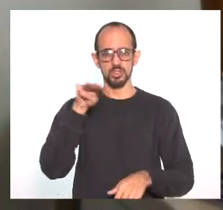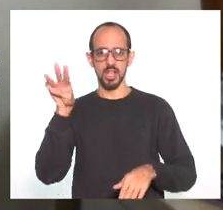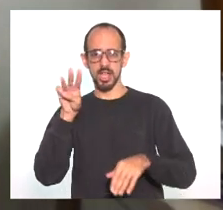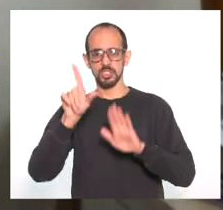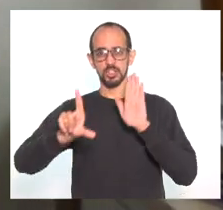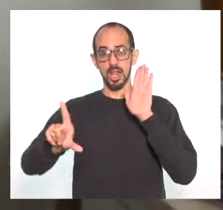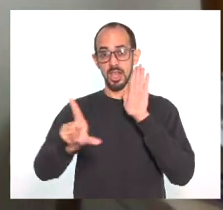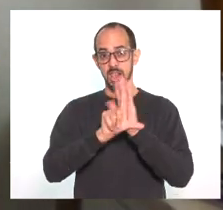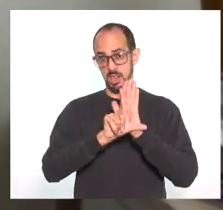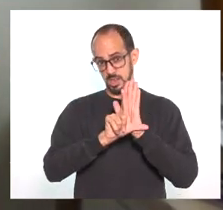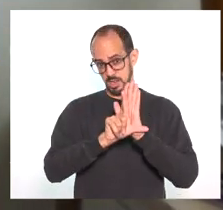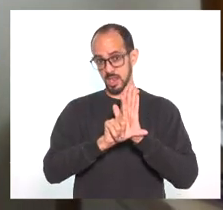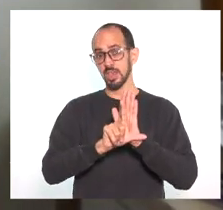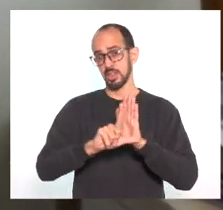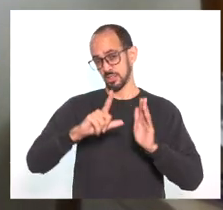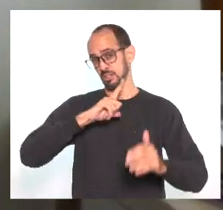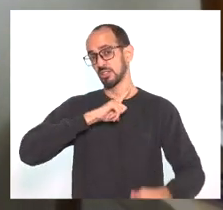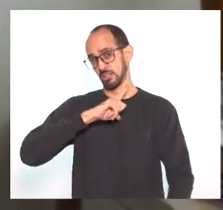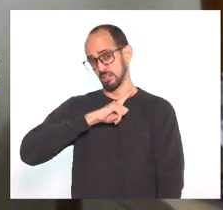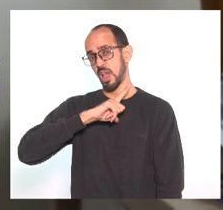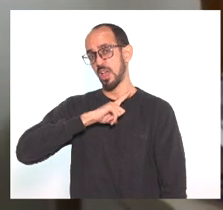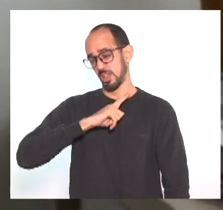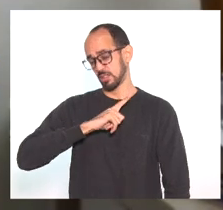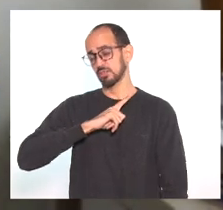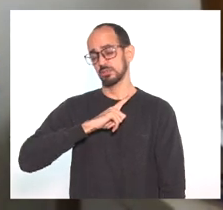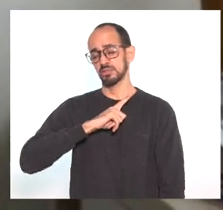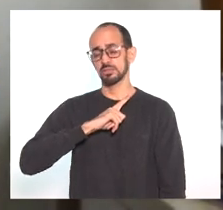legislação existente.